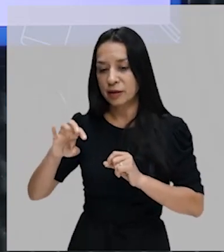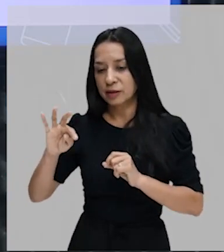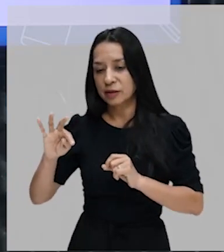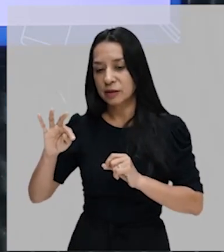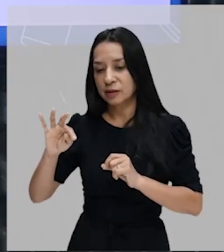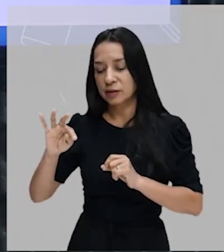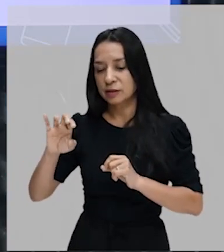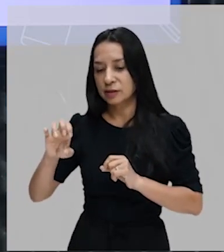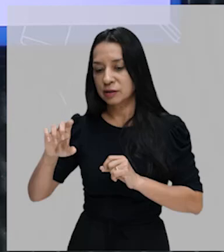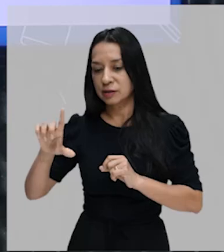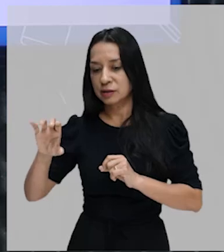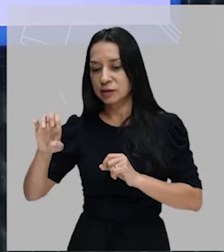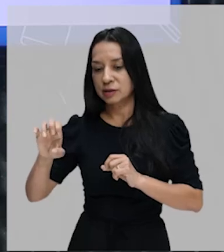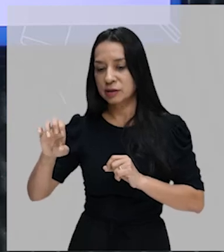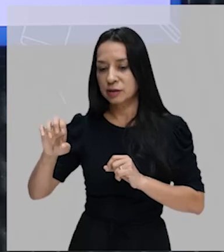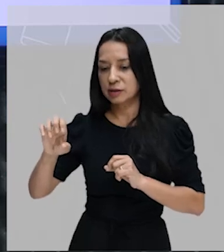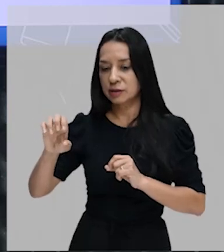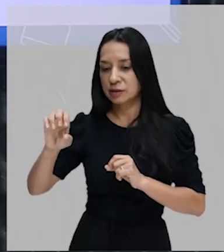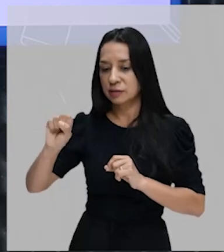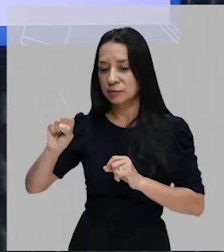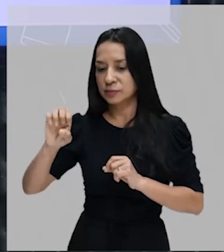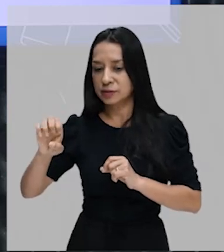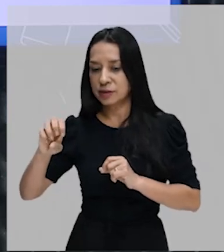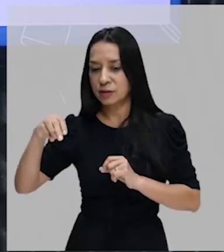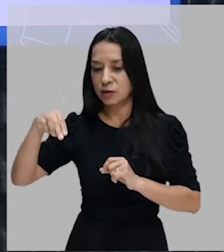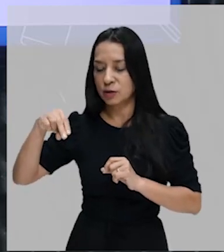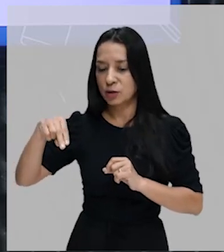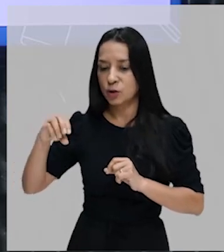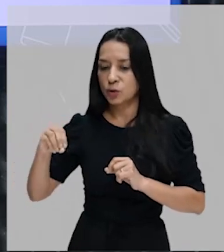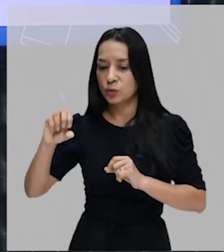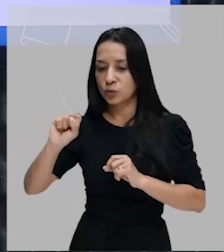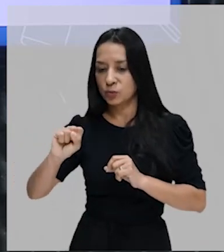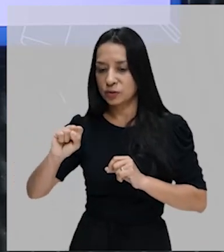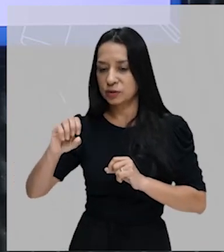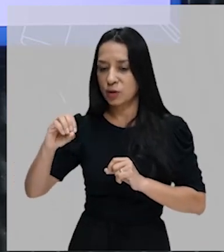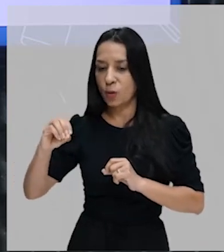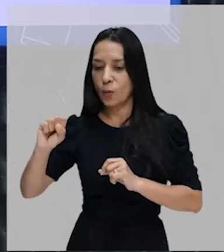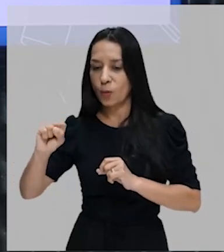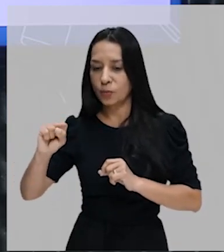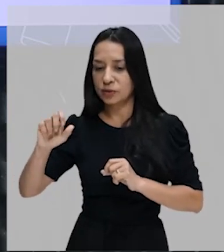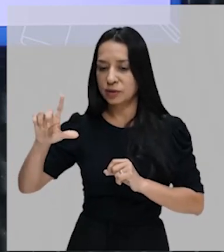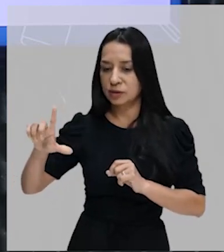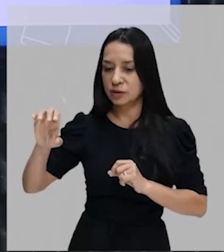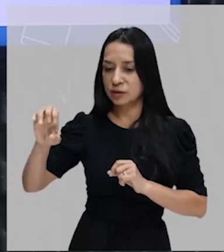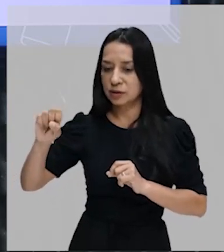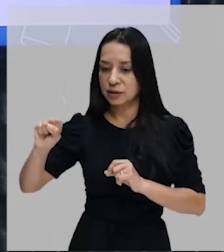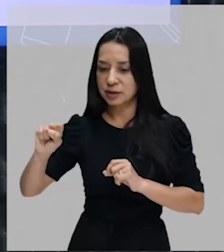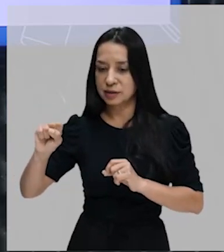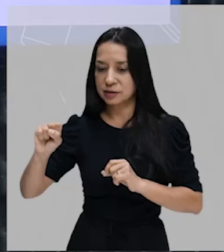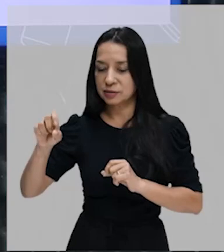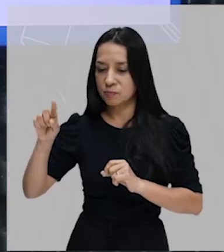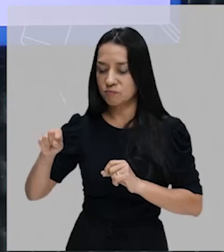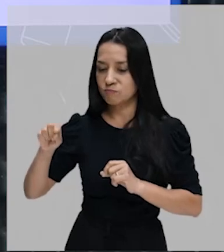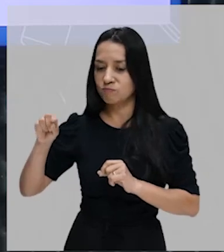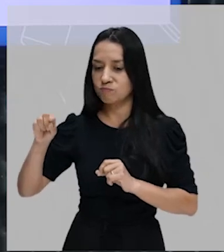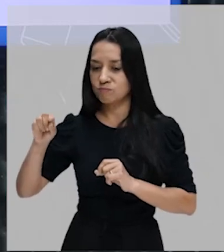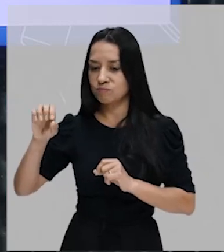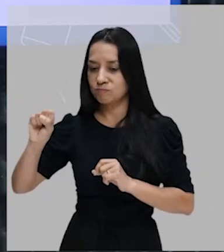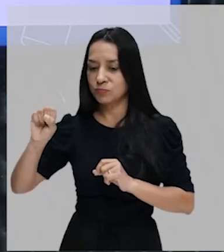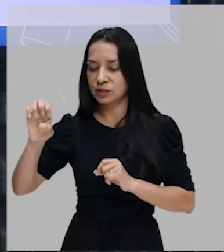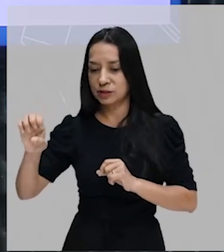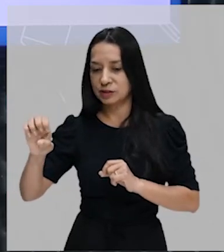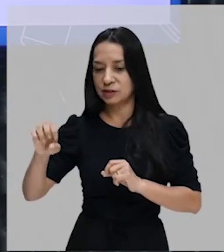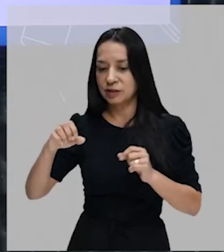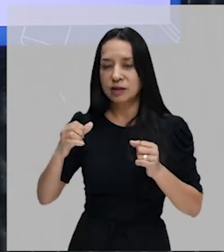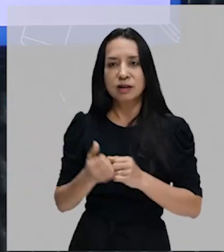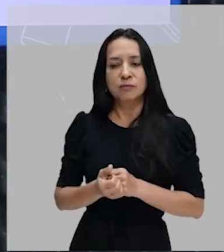si, tá? Eu tô devendo para vocês uma historinha desse me, te, le aqui, né? Que é uma brincadeirinha, mas na última